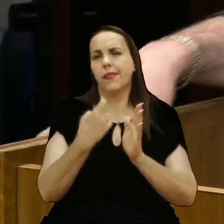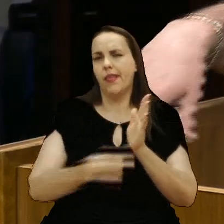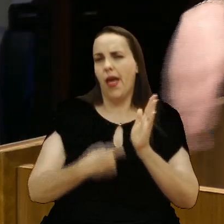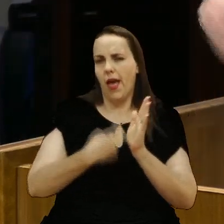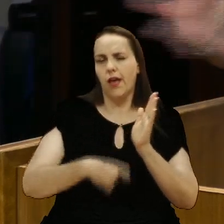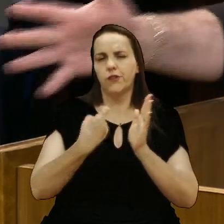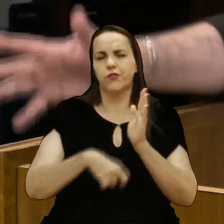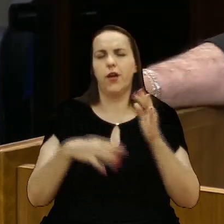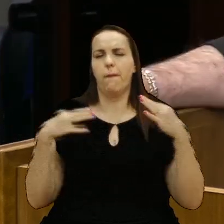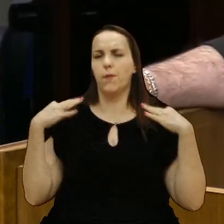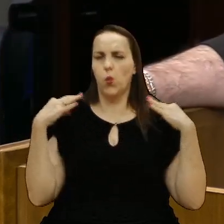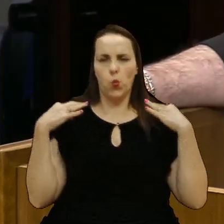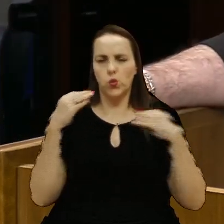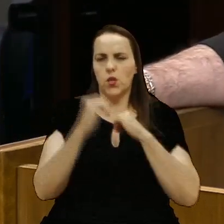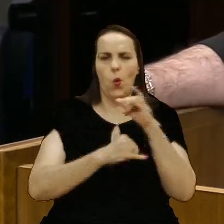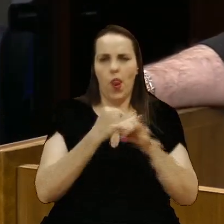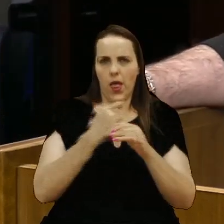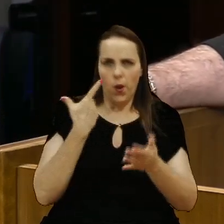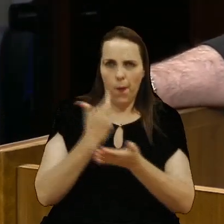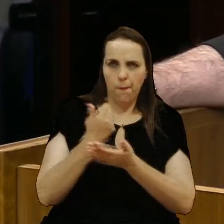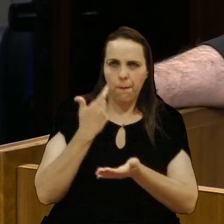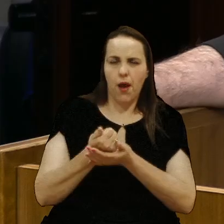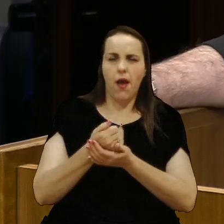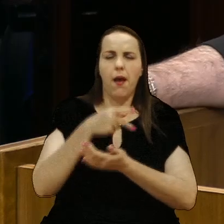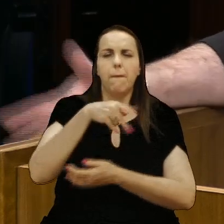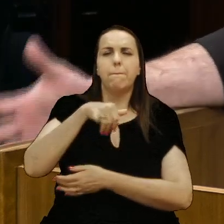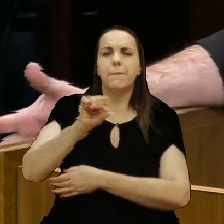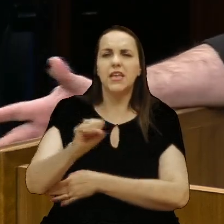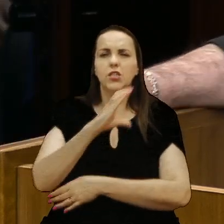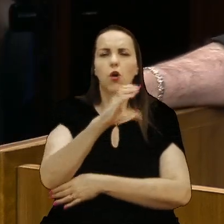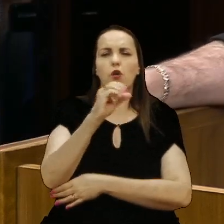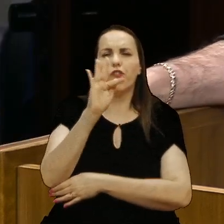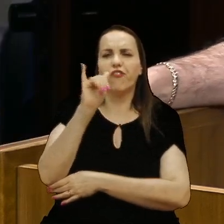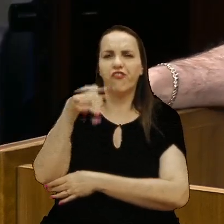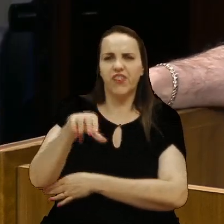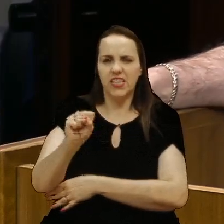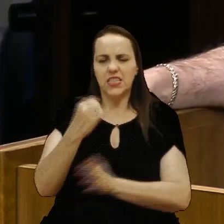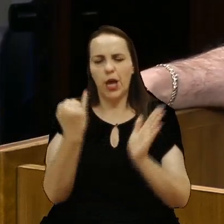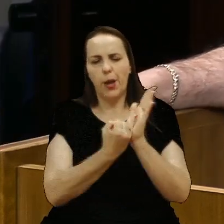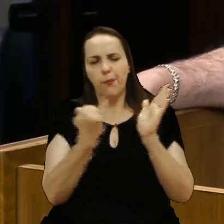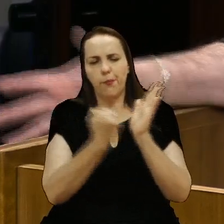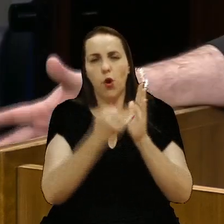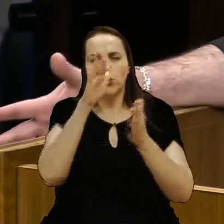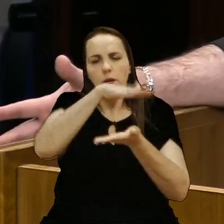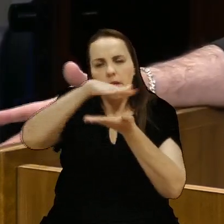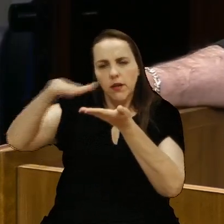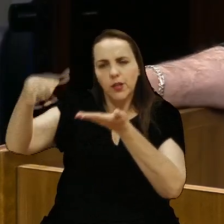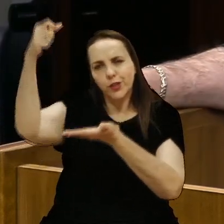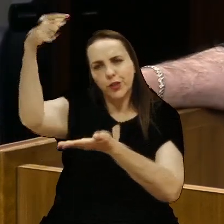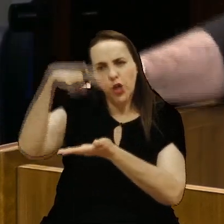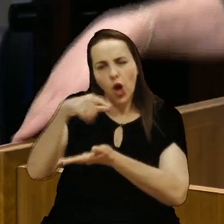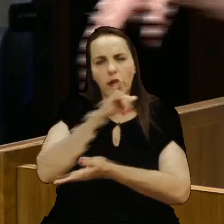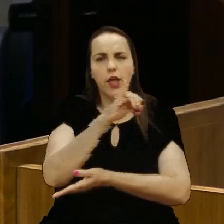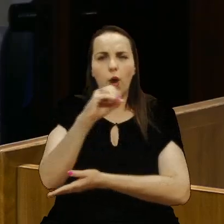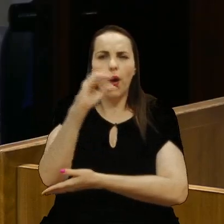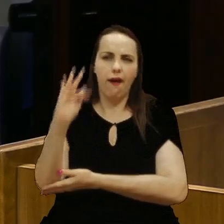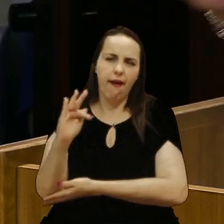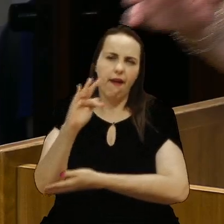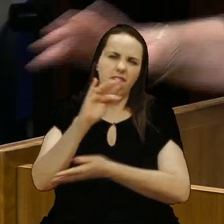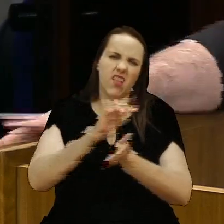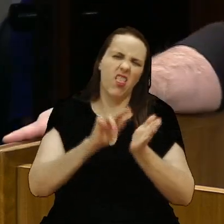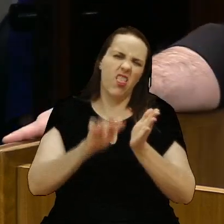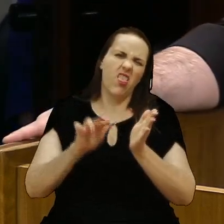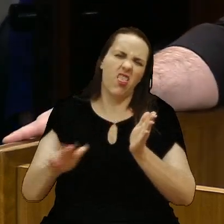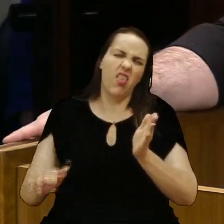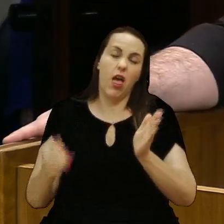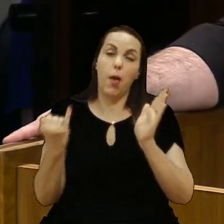compra online, aumento de PIS e CONFINS, aumento de imposto sobre painel solar, IOF e mais uns 20